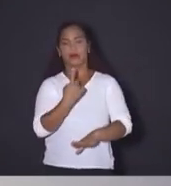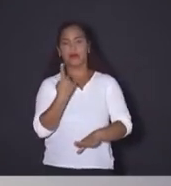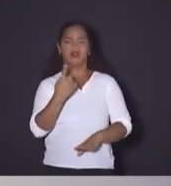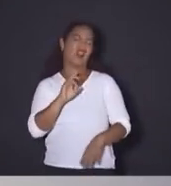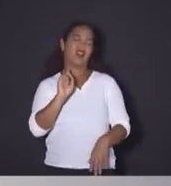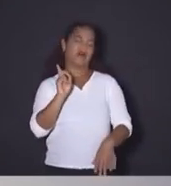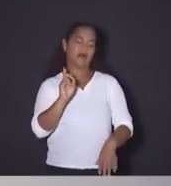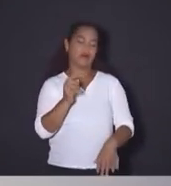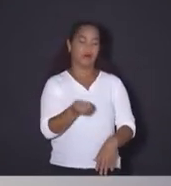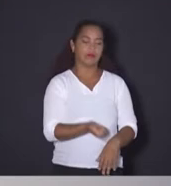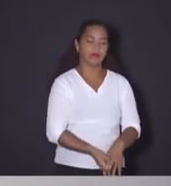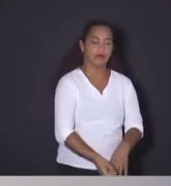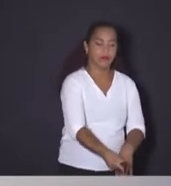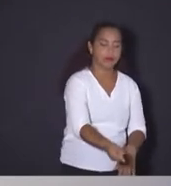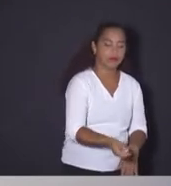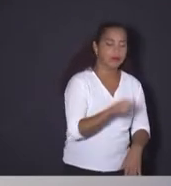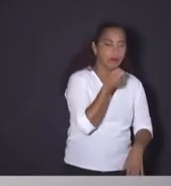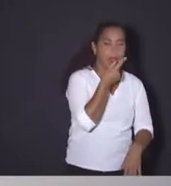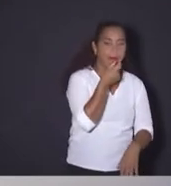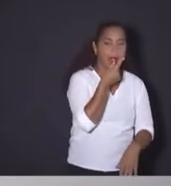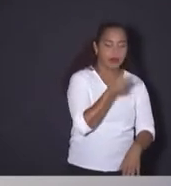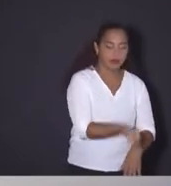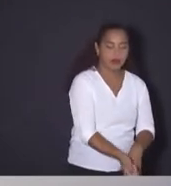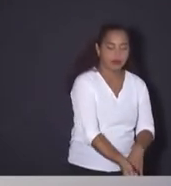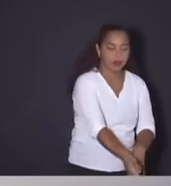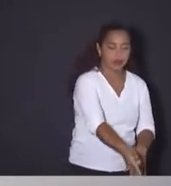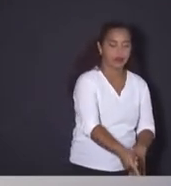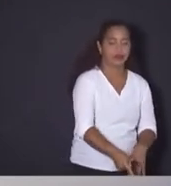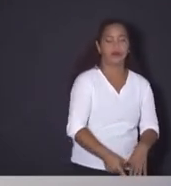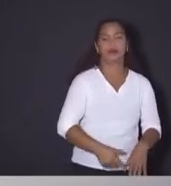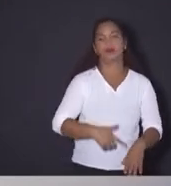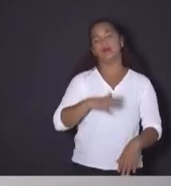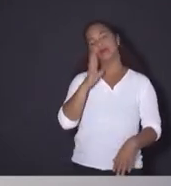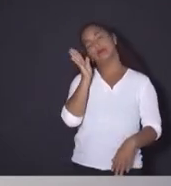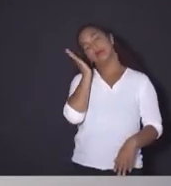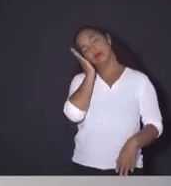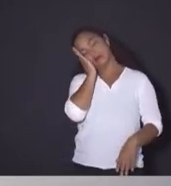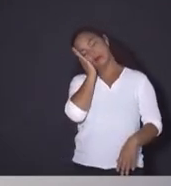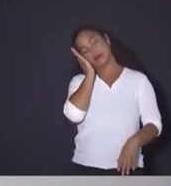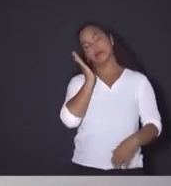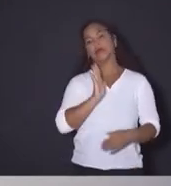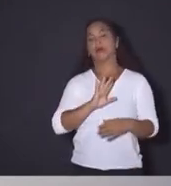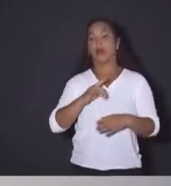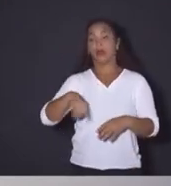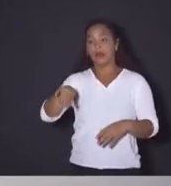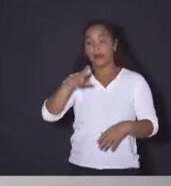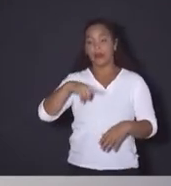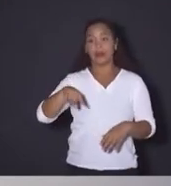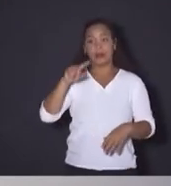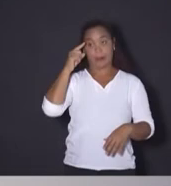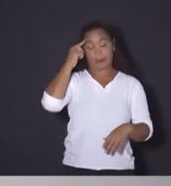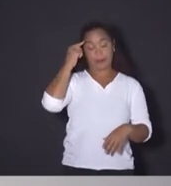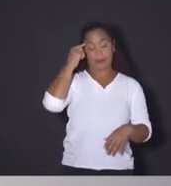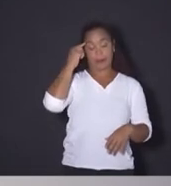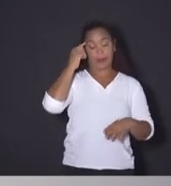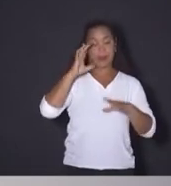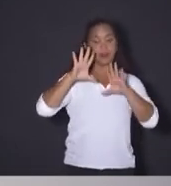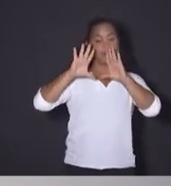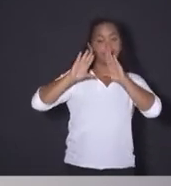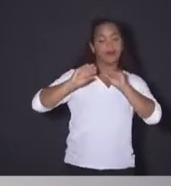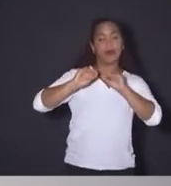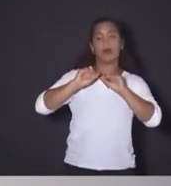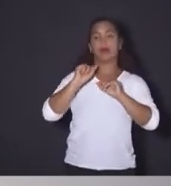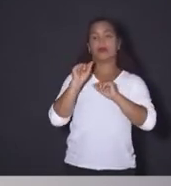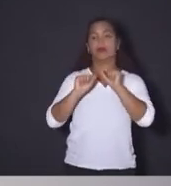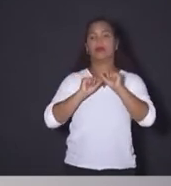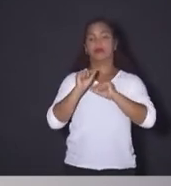tá tudo bem então a família toda sendo tratada então pra ir pensando em fechar com vocês é a